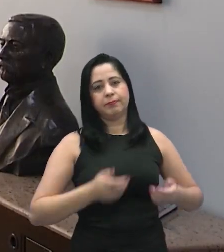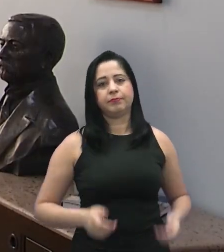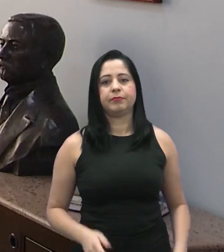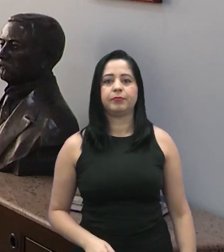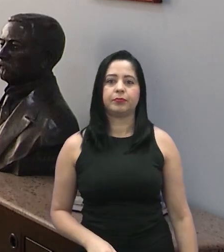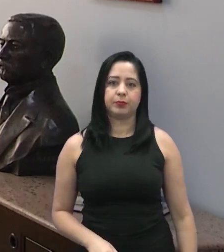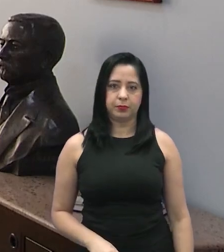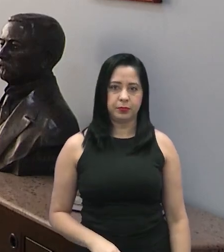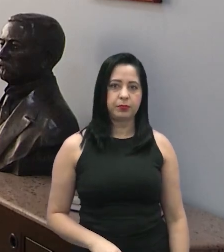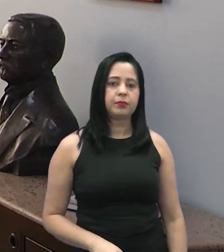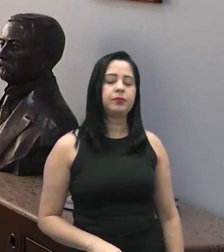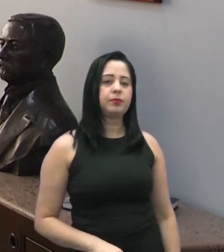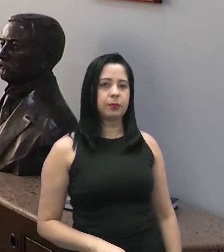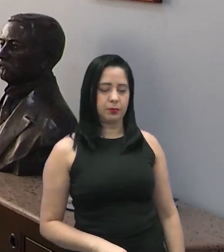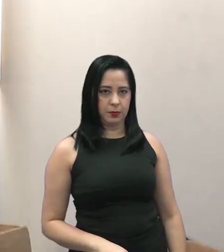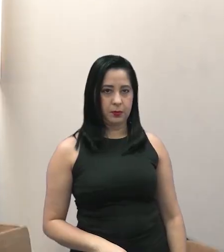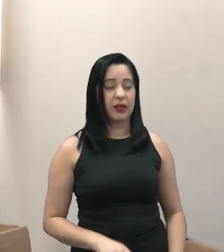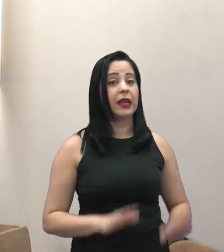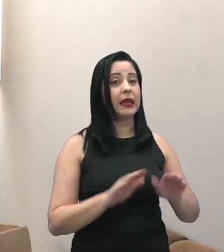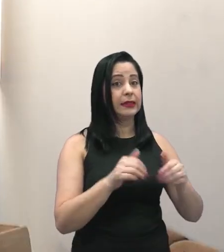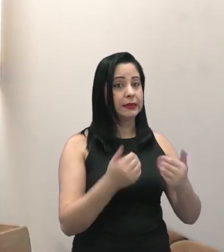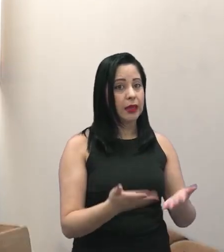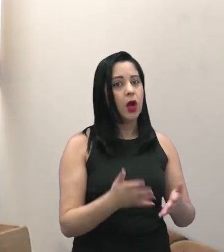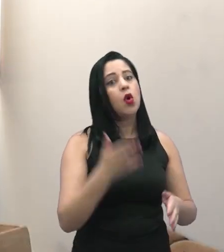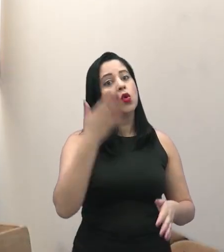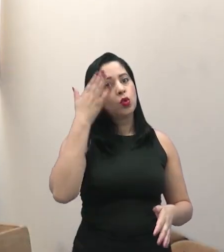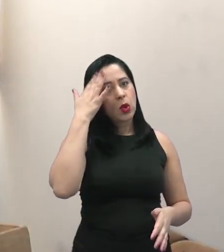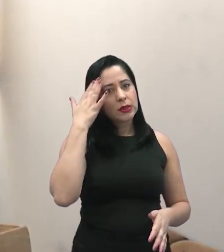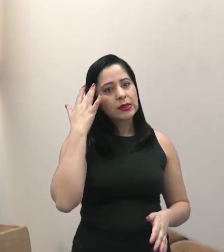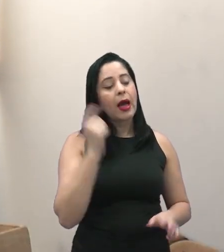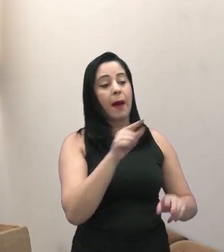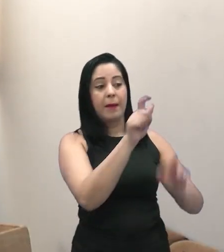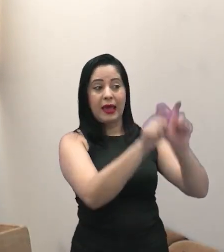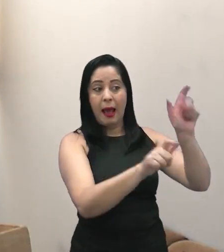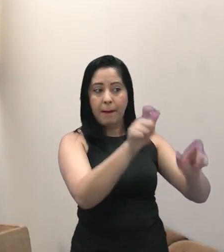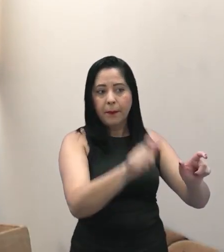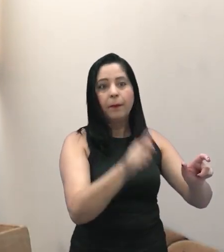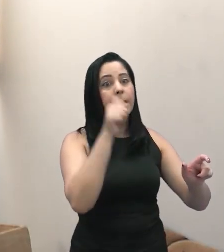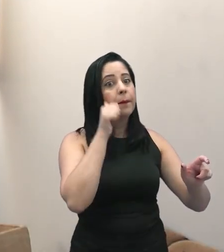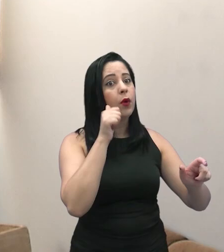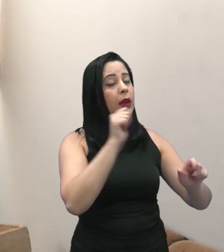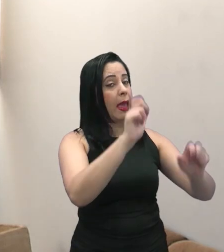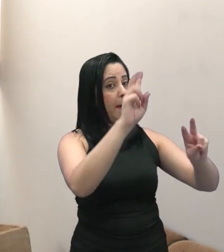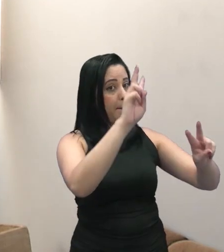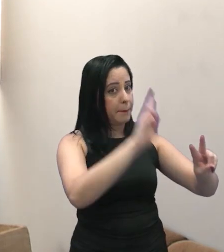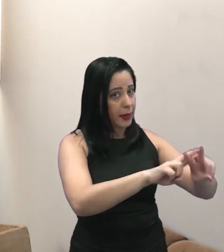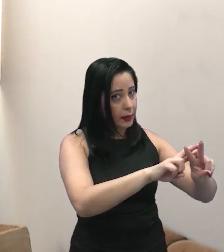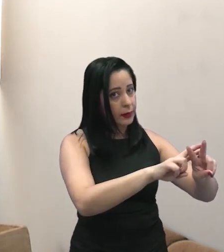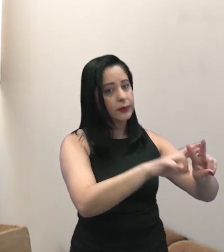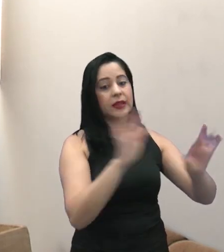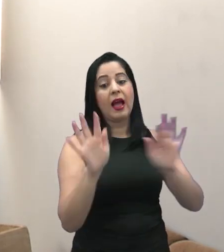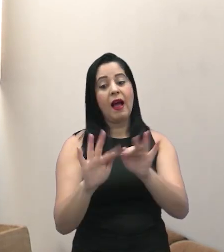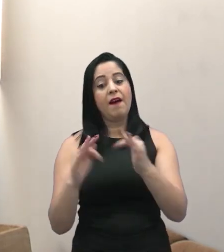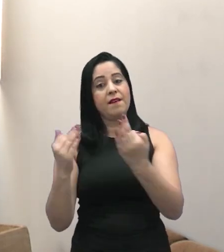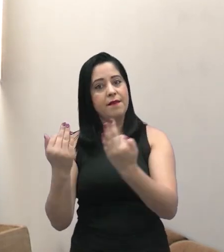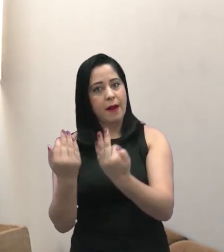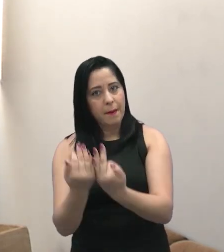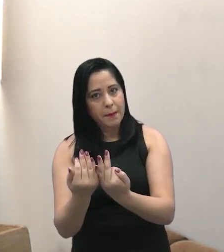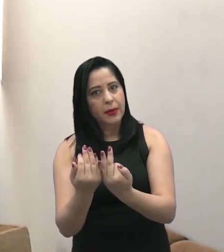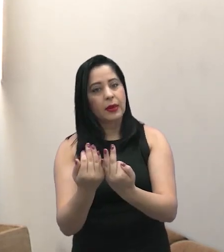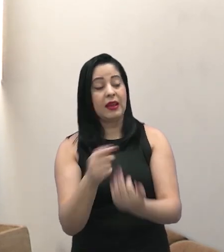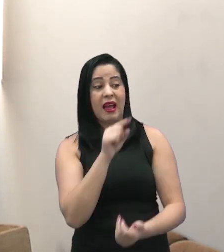e comunitária das detentas. Aquilo que a gente sabe das famílias, das próprias presas que passaram por lá, era